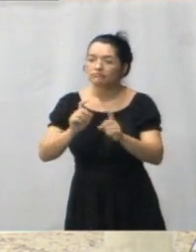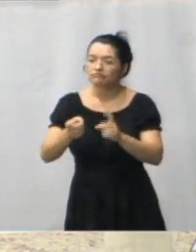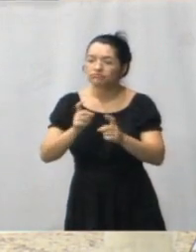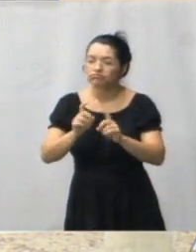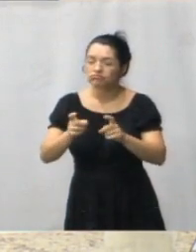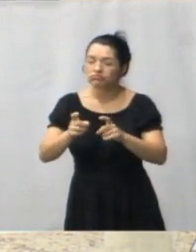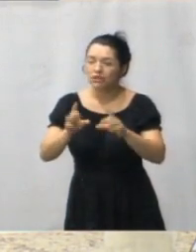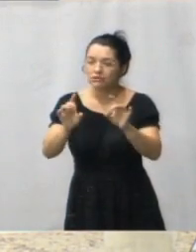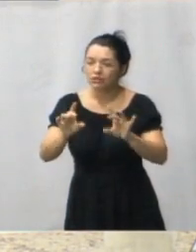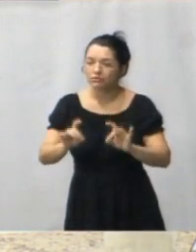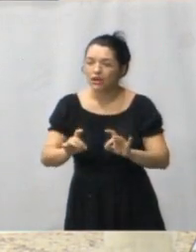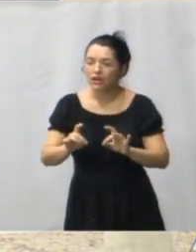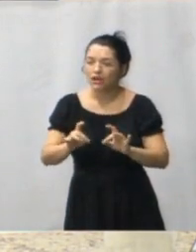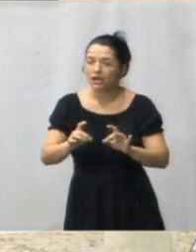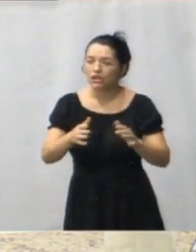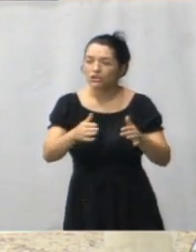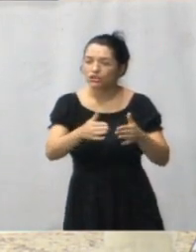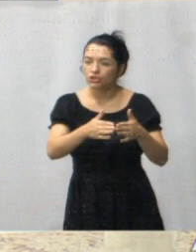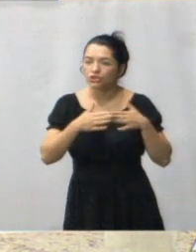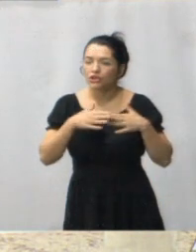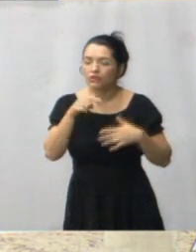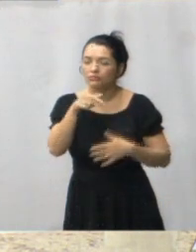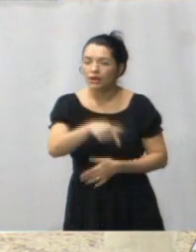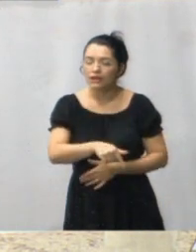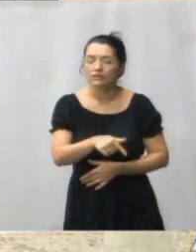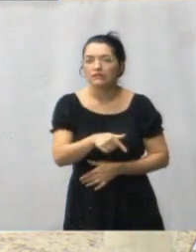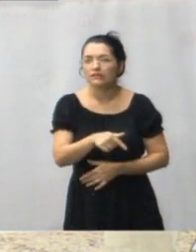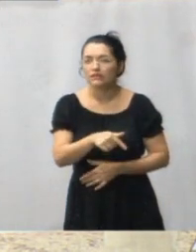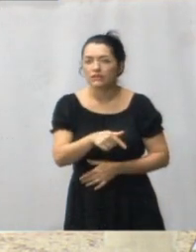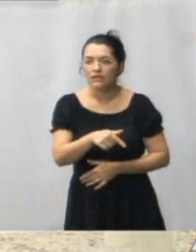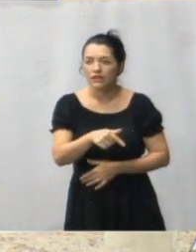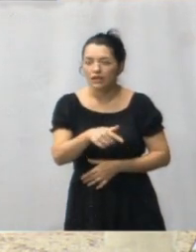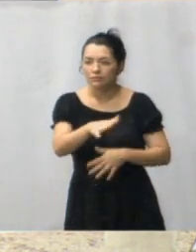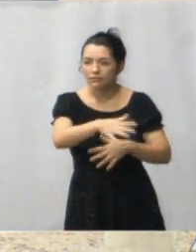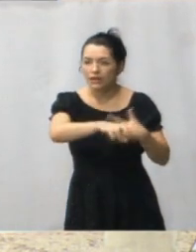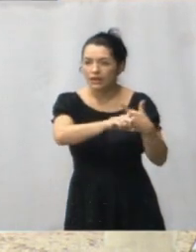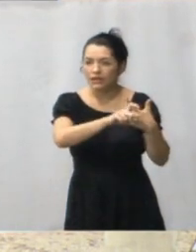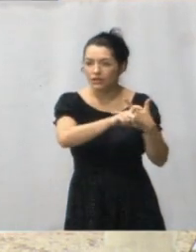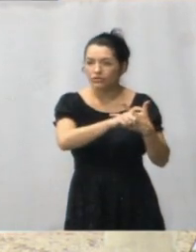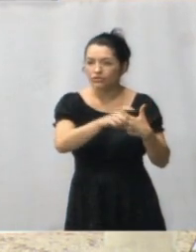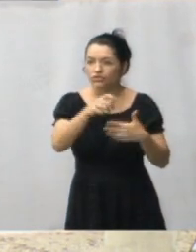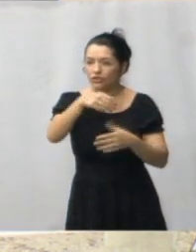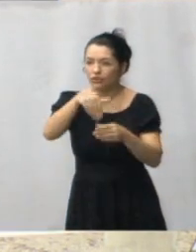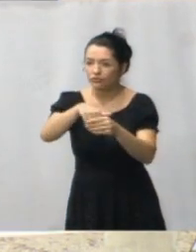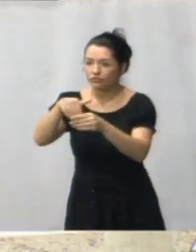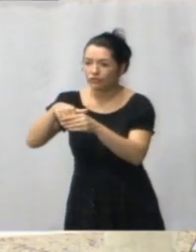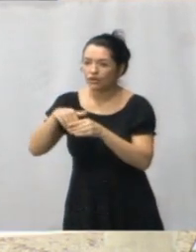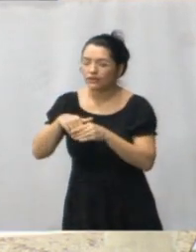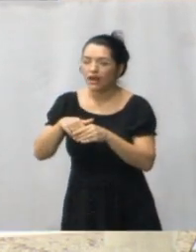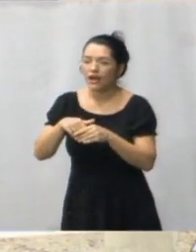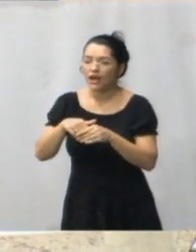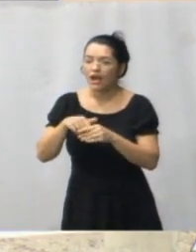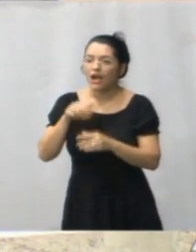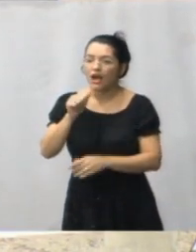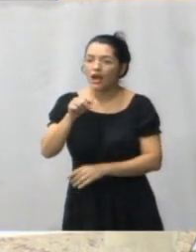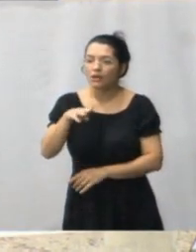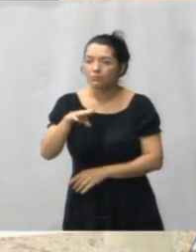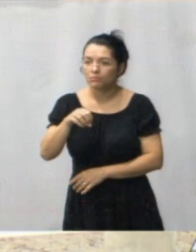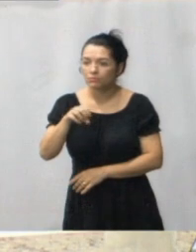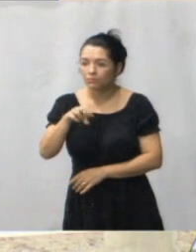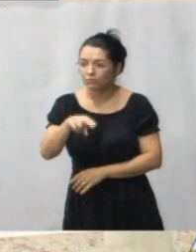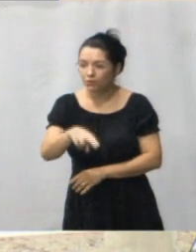abono e o auxílio fardamento. Cumprindo as formalidades regimentais, solicito o vereador Deninho